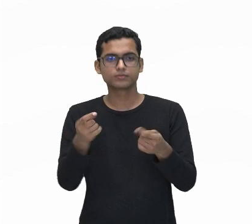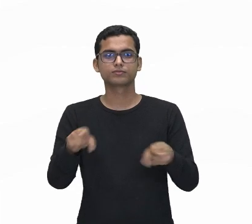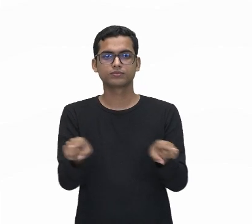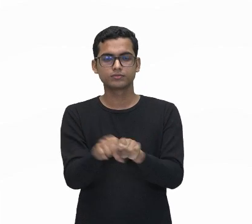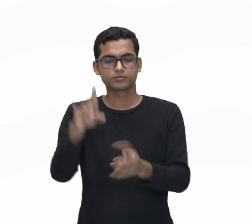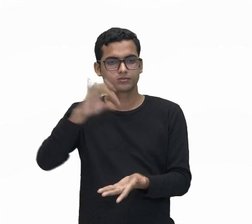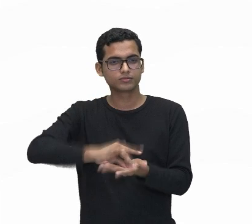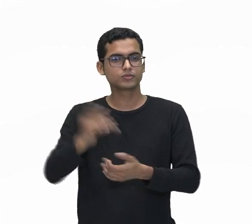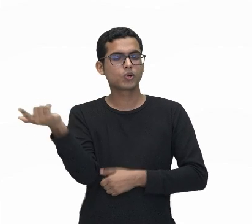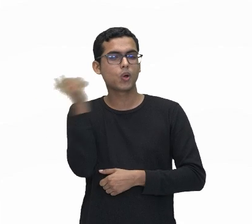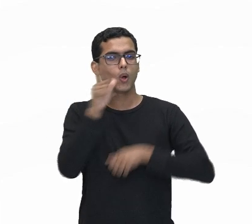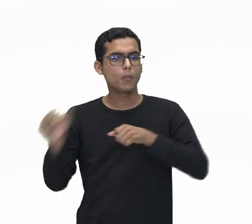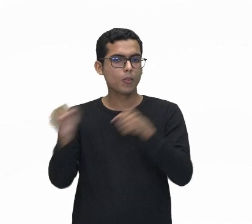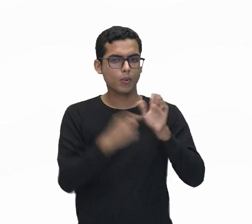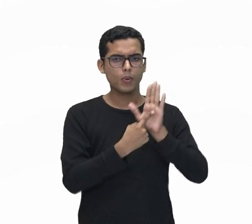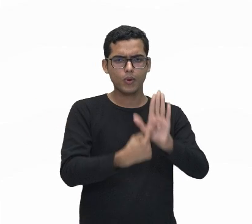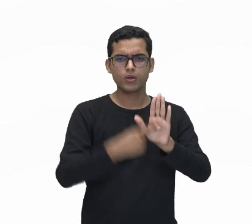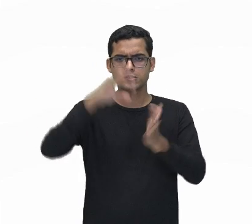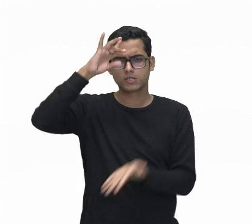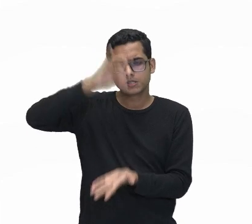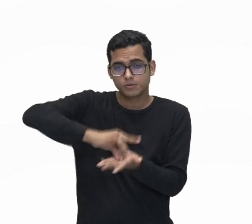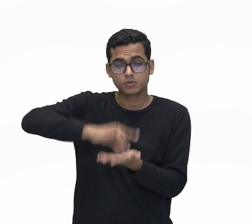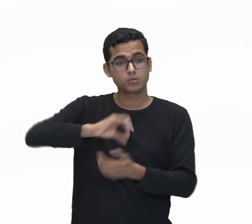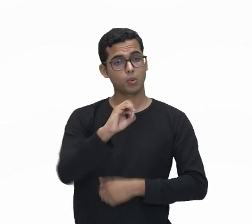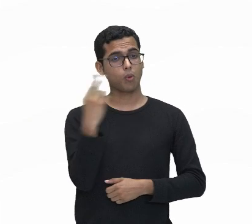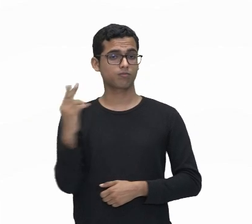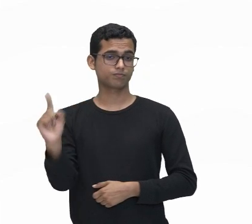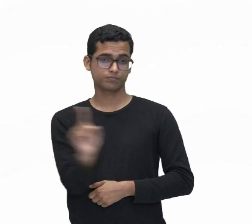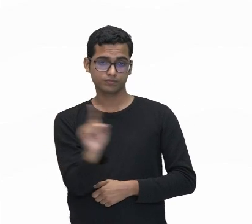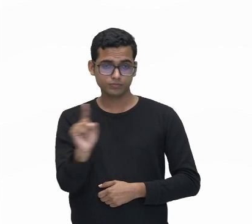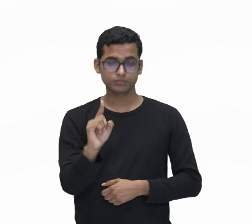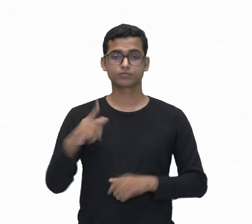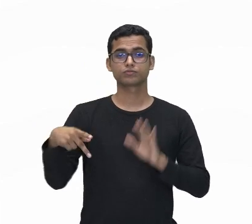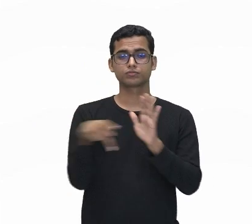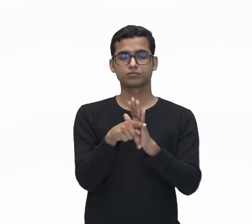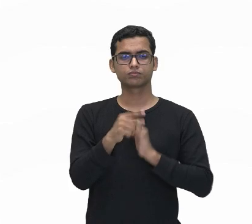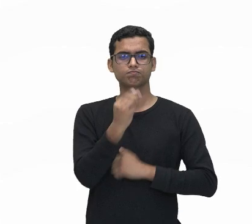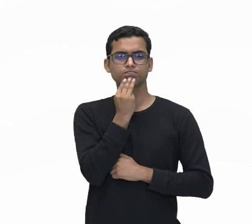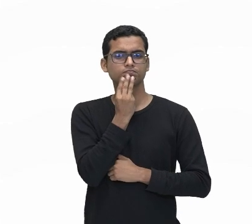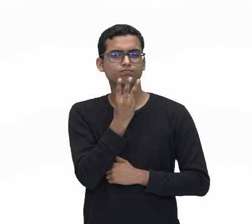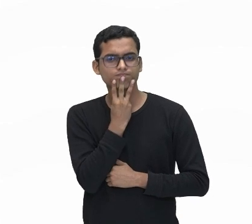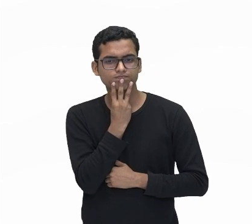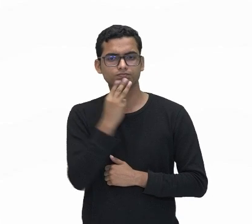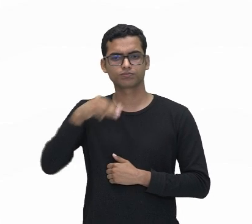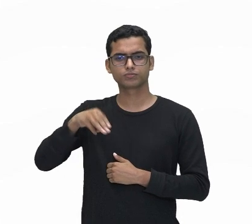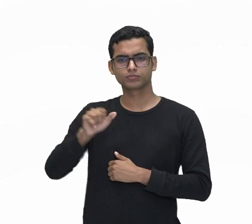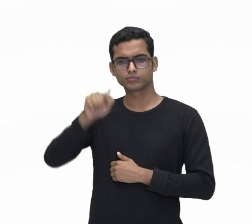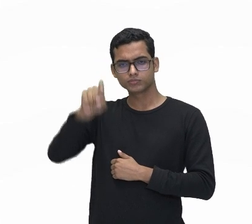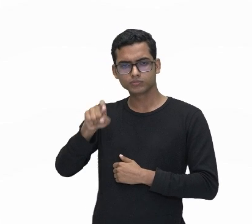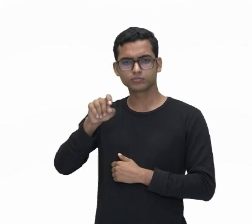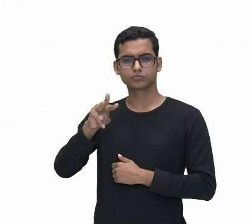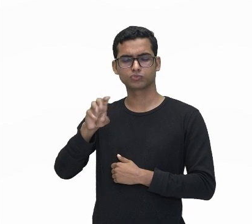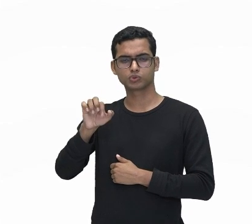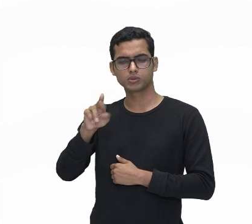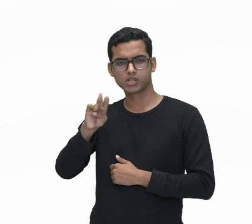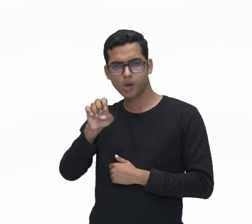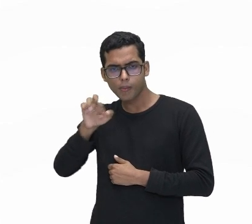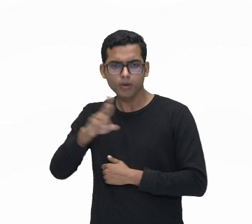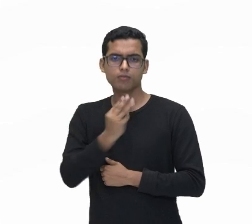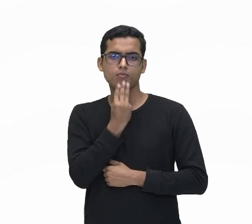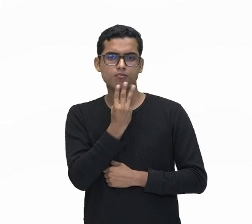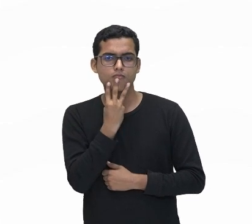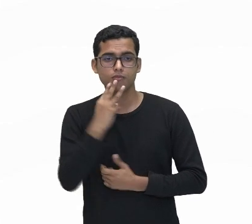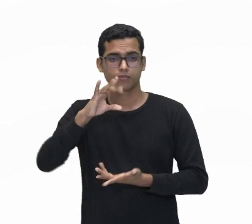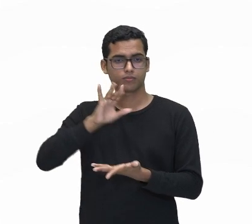ser legítimas ou não, né? De acordo com Max Weber, que é um teórico da sociologia, um dos clássicos, elas